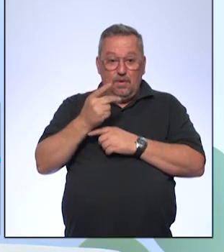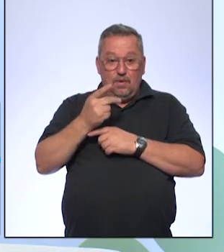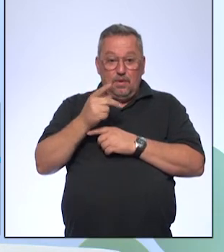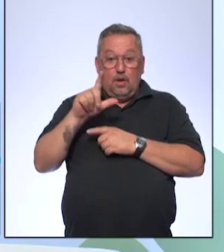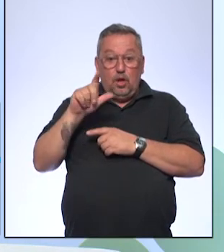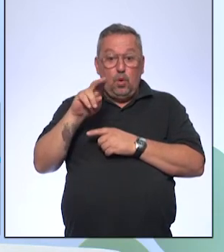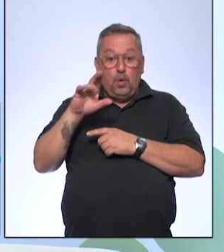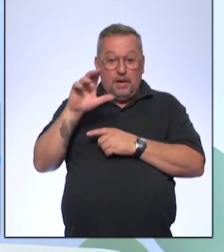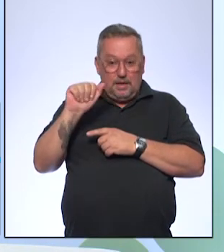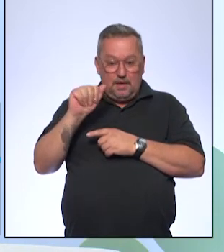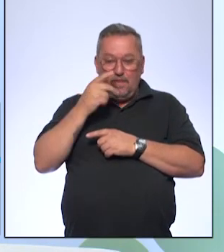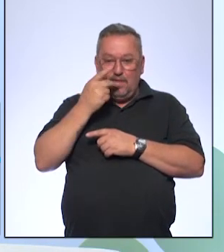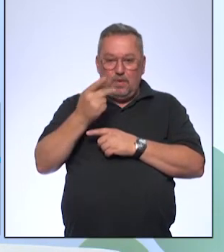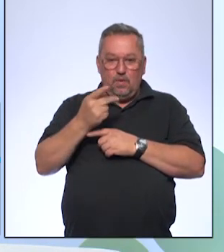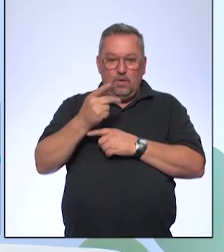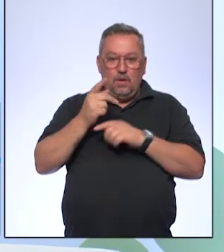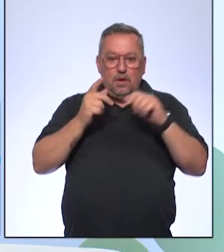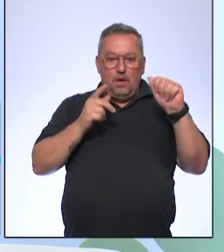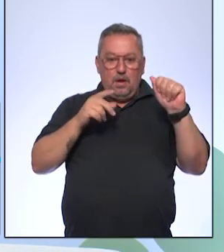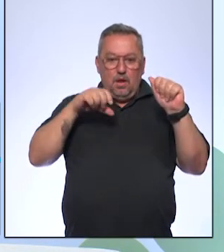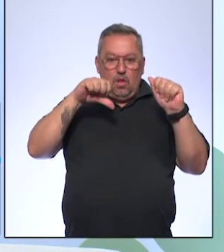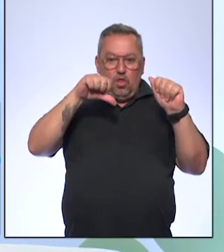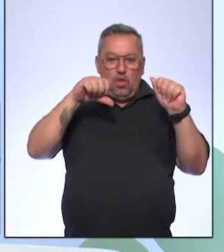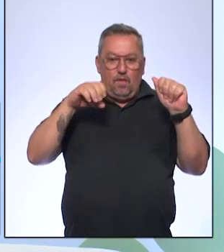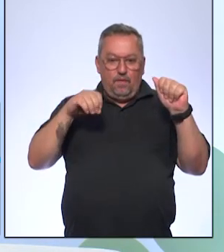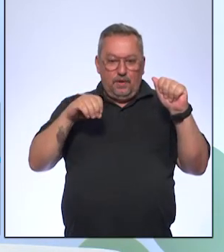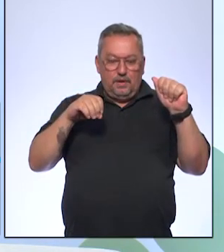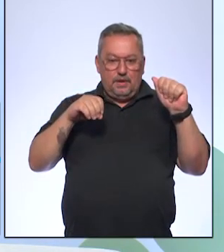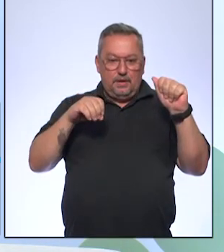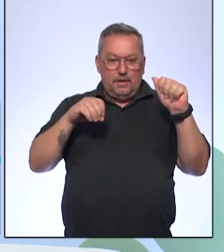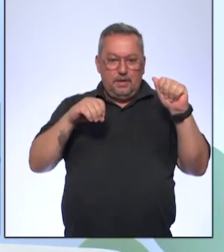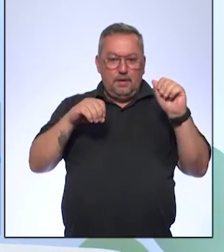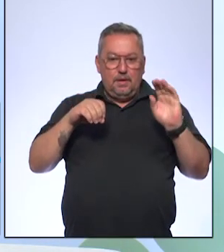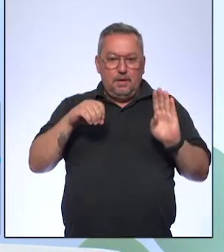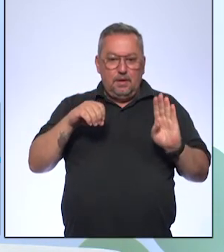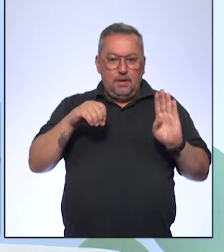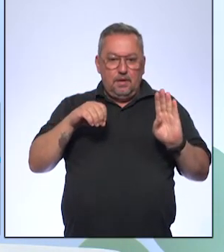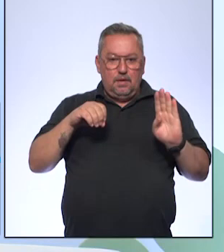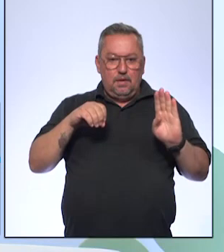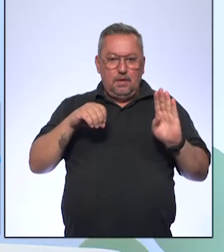Lucas Souza disseram que na A é 90 graus e na B